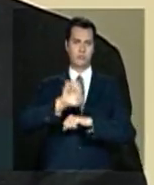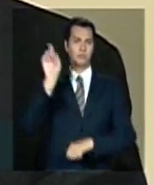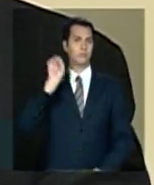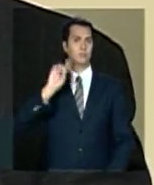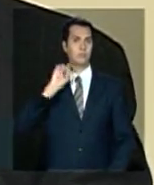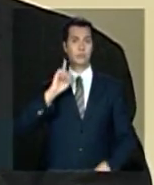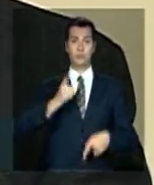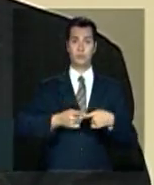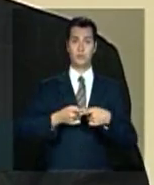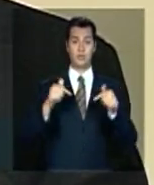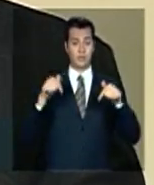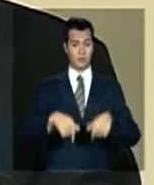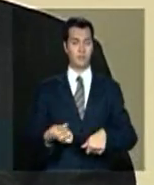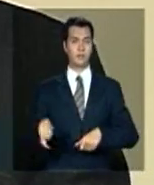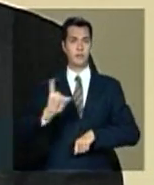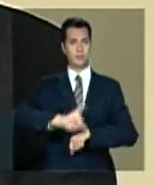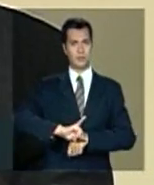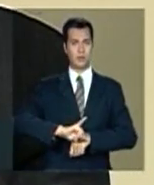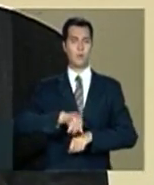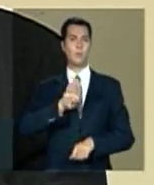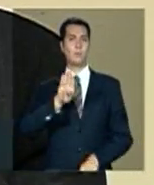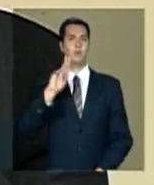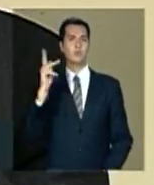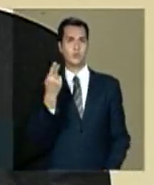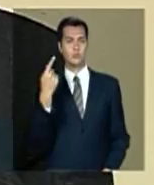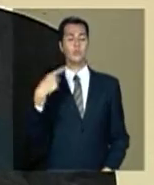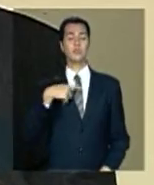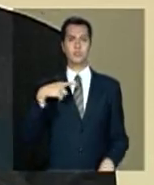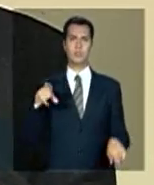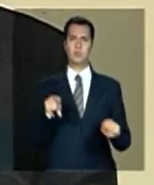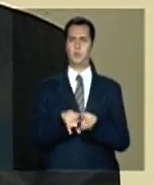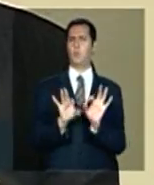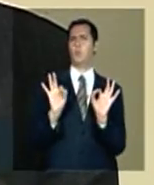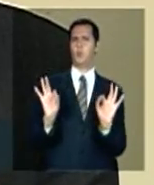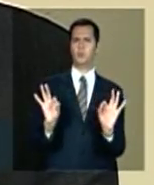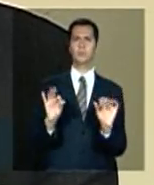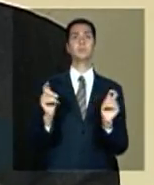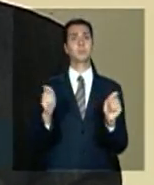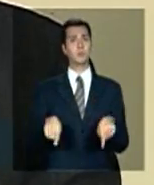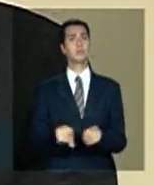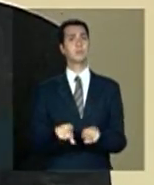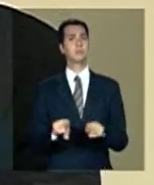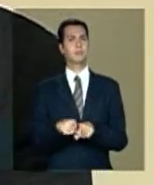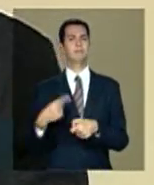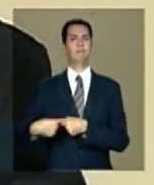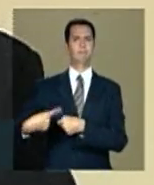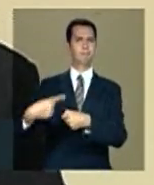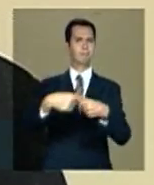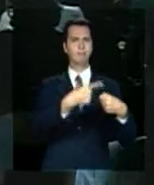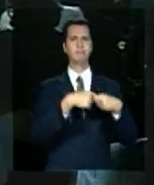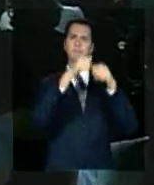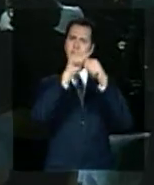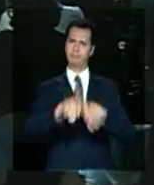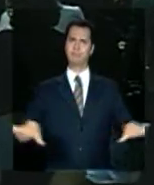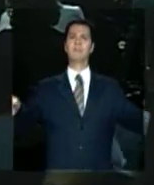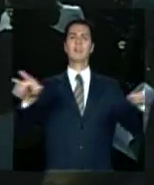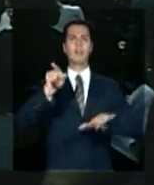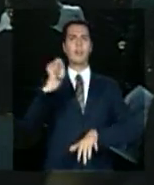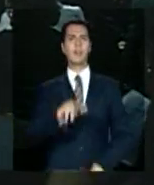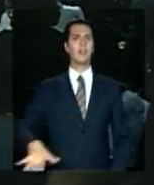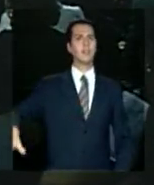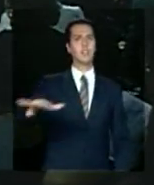qualidade de atendimento que nós temos aqui em Belo Horizonte cada vez mais do interior de Minas para as regiões do